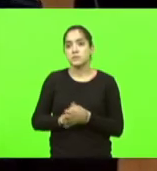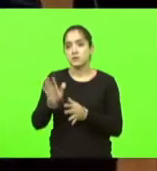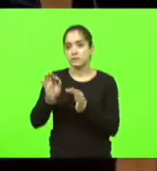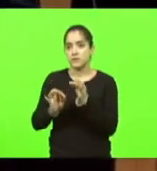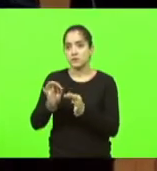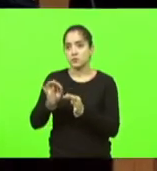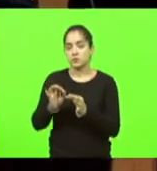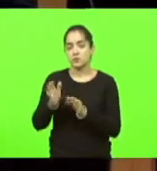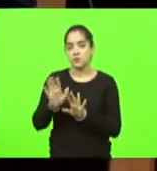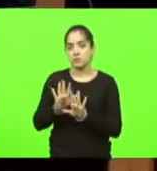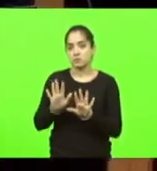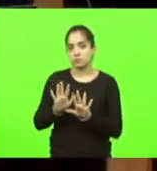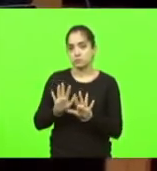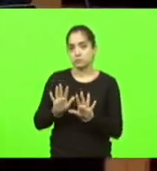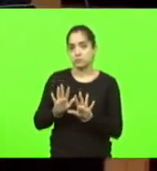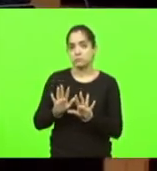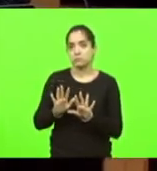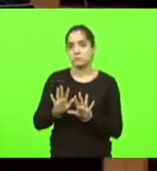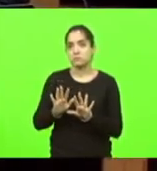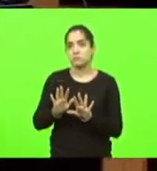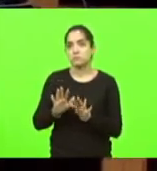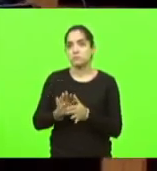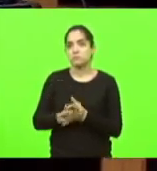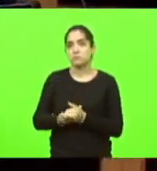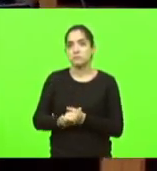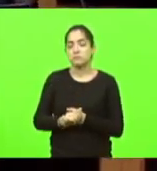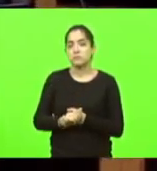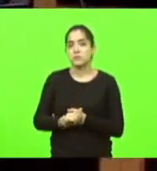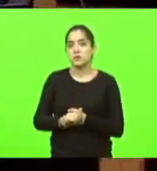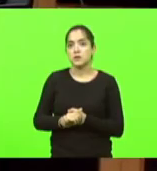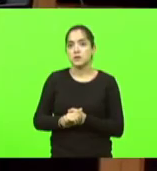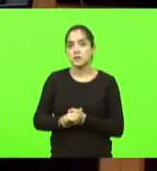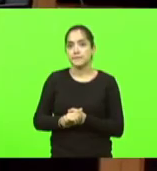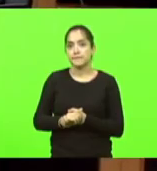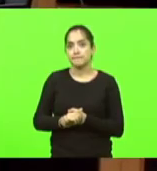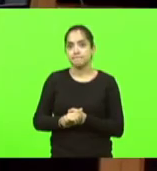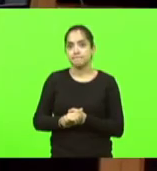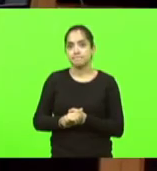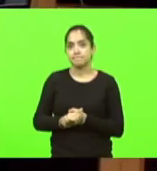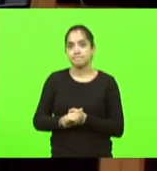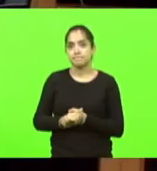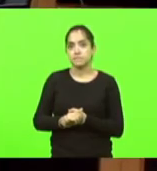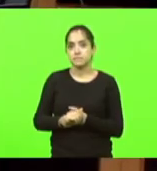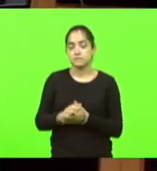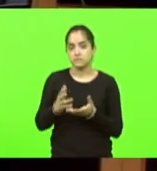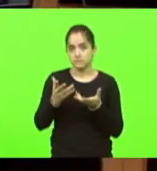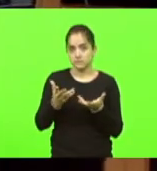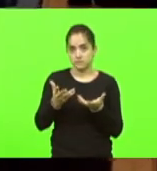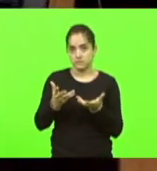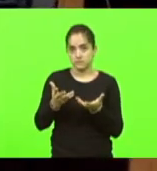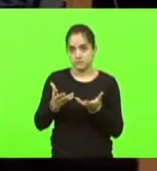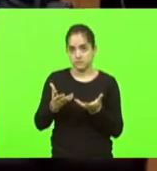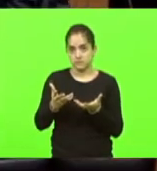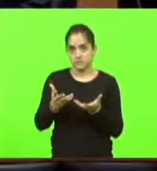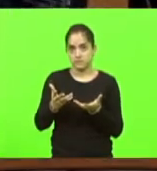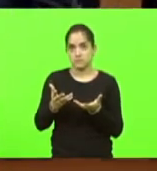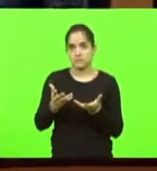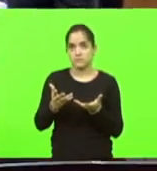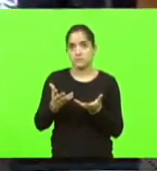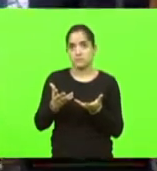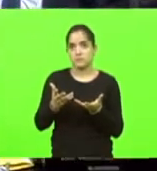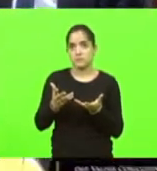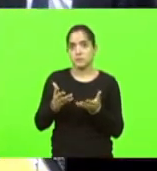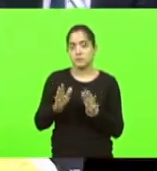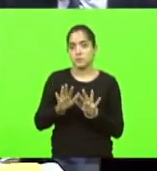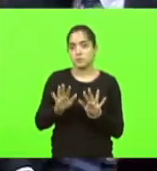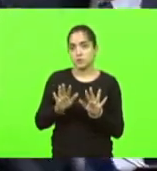direito a palavra Deputado já saiu aquele julga E então eu queria só continuar aqui e não é isso